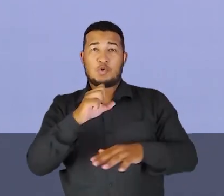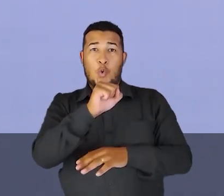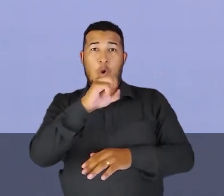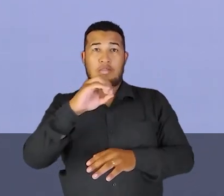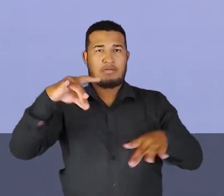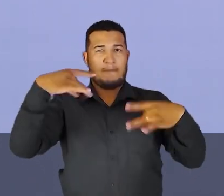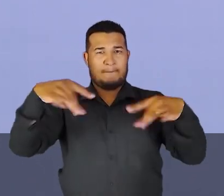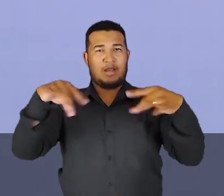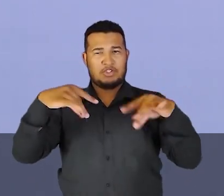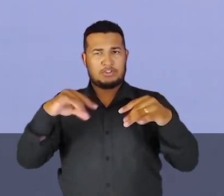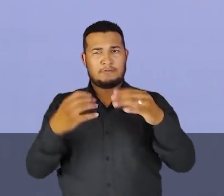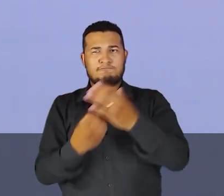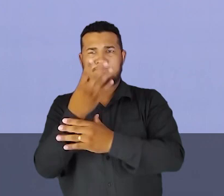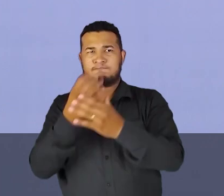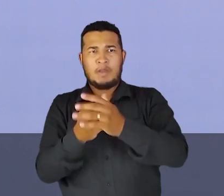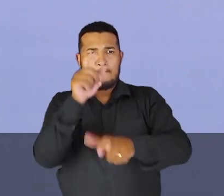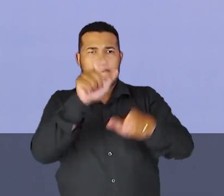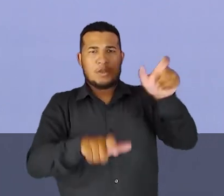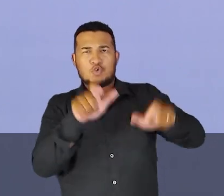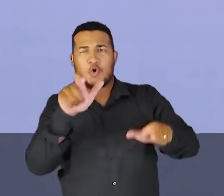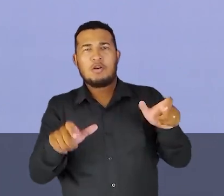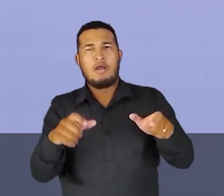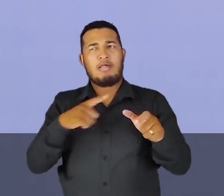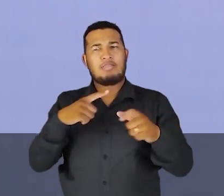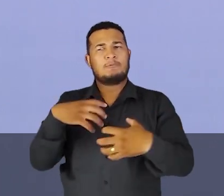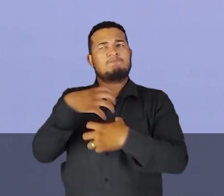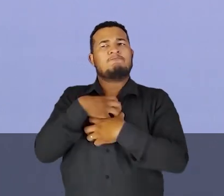páginas, ela cria personagens que têm